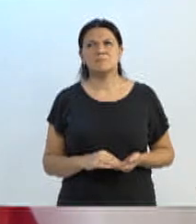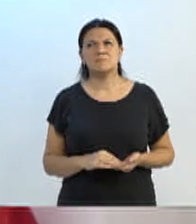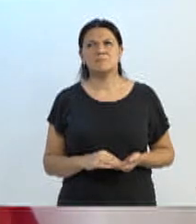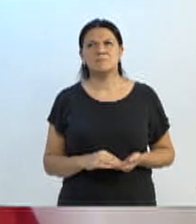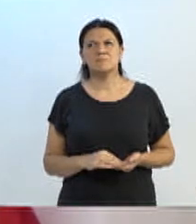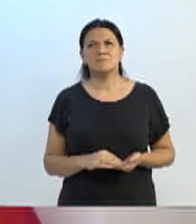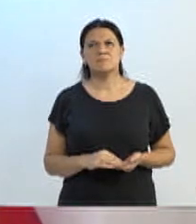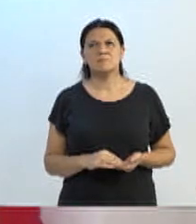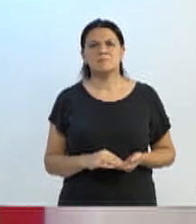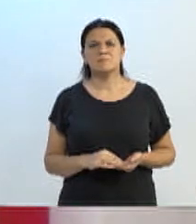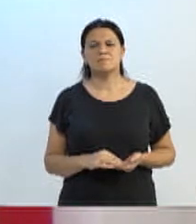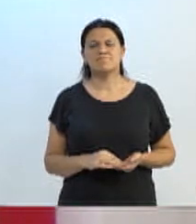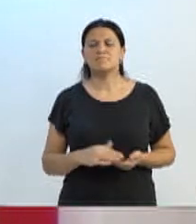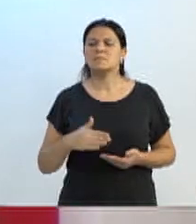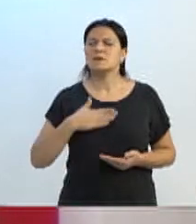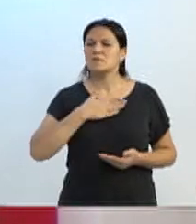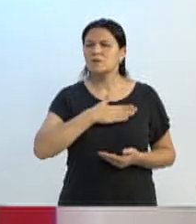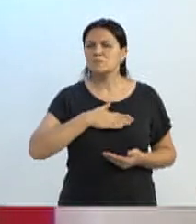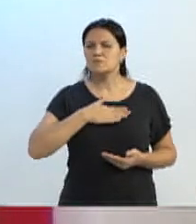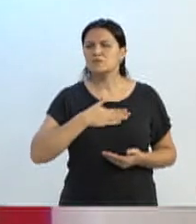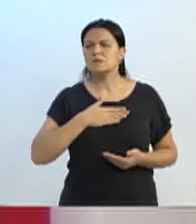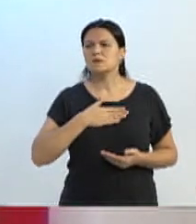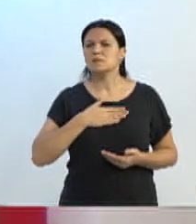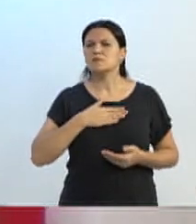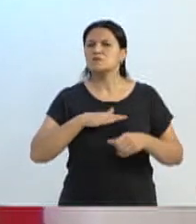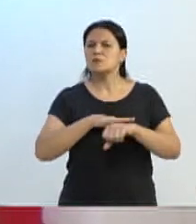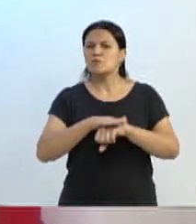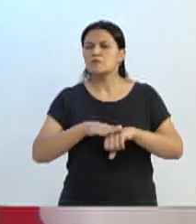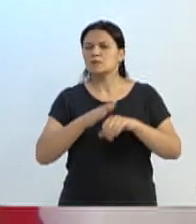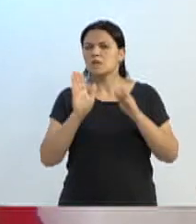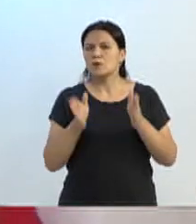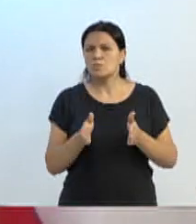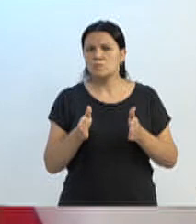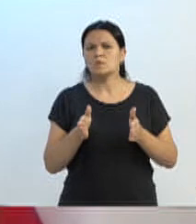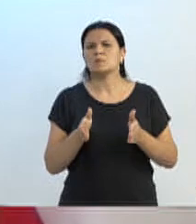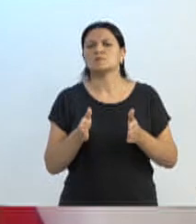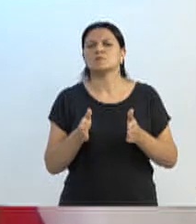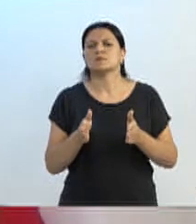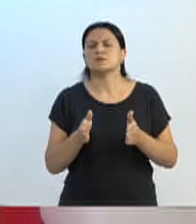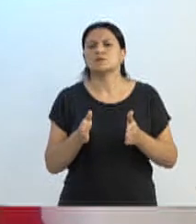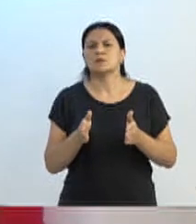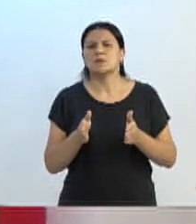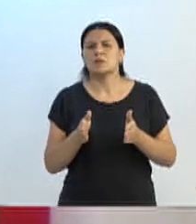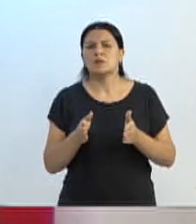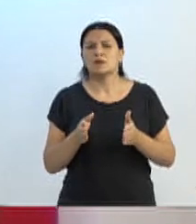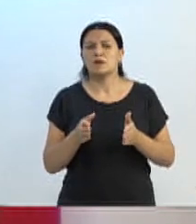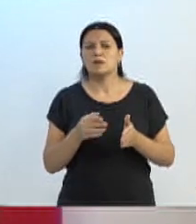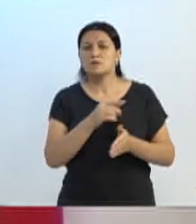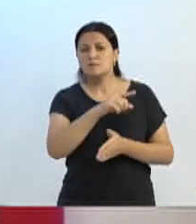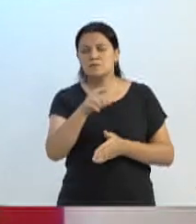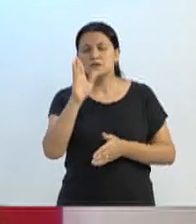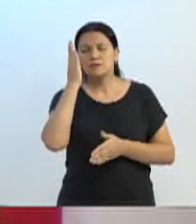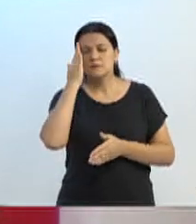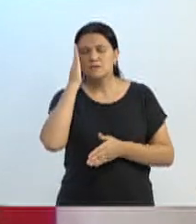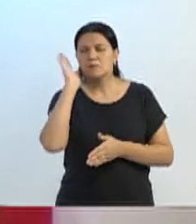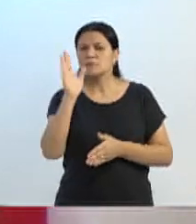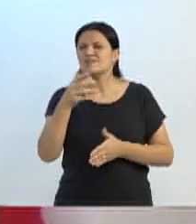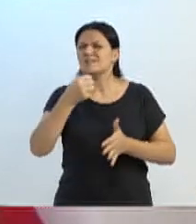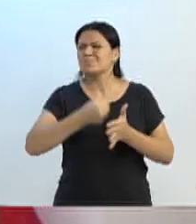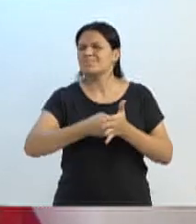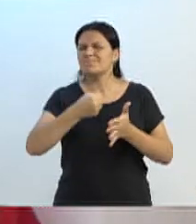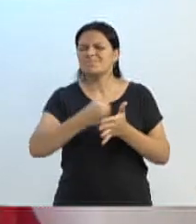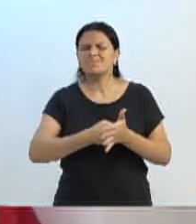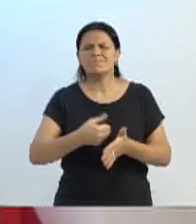há muito tempo e tenho lutado junto com os pacientes oncológicos, e o senhor sabe da nossa luta com relação a essa